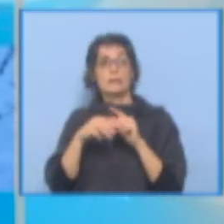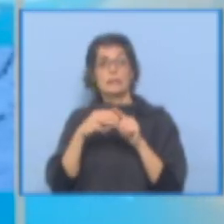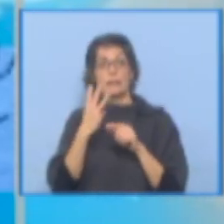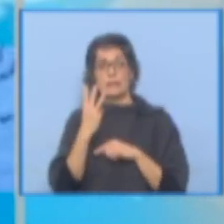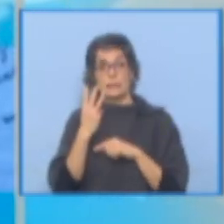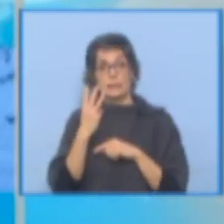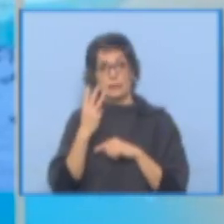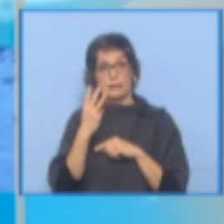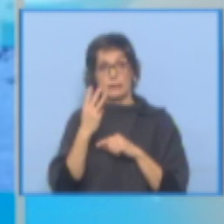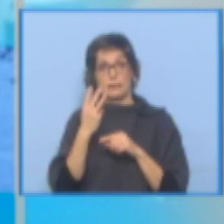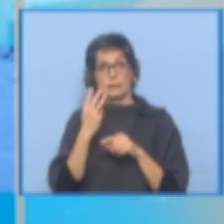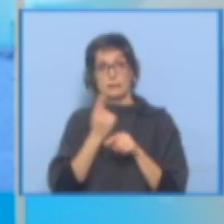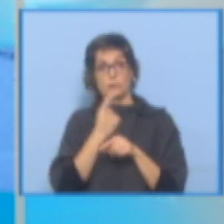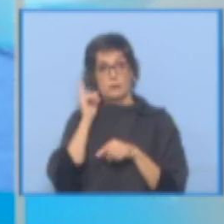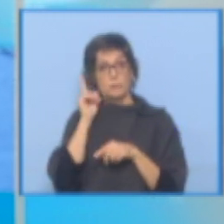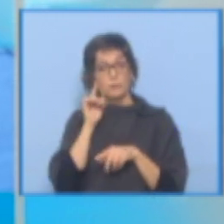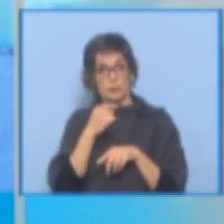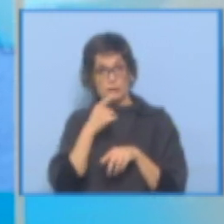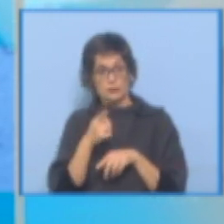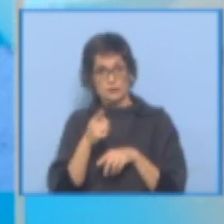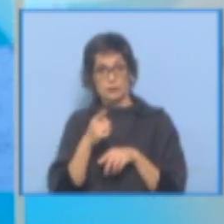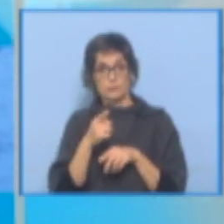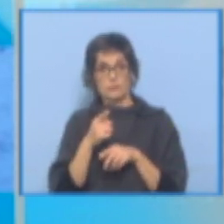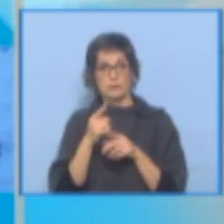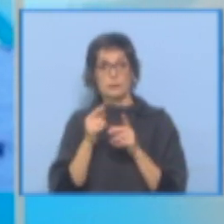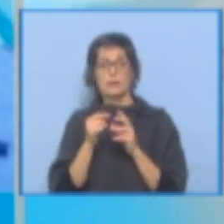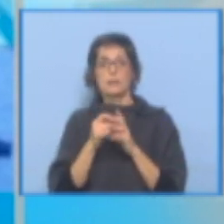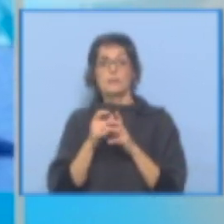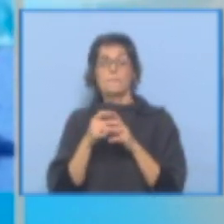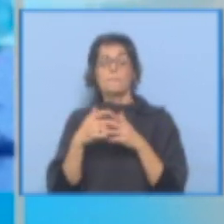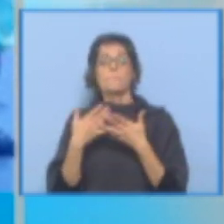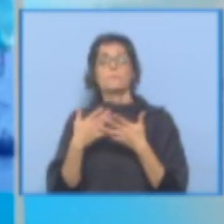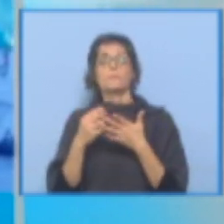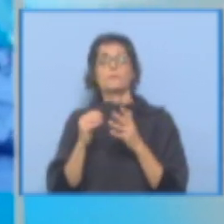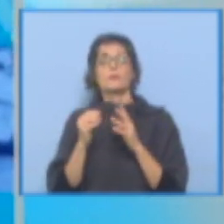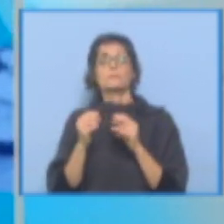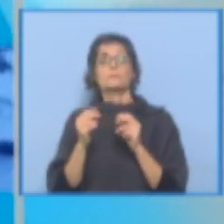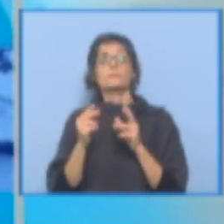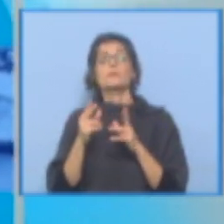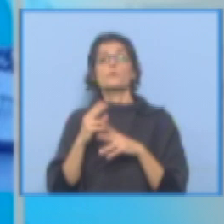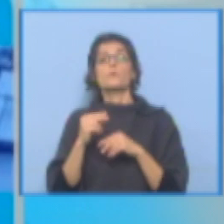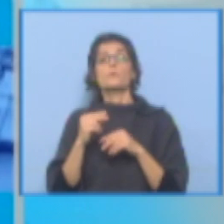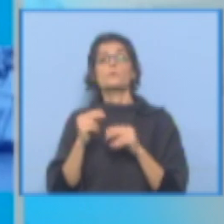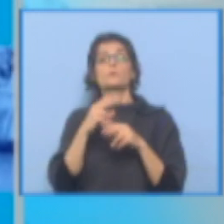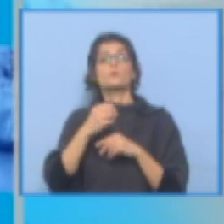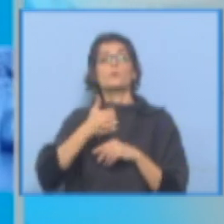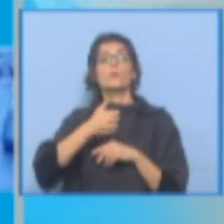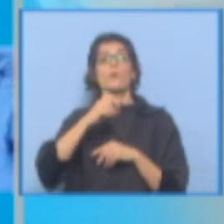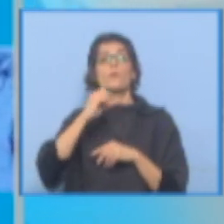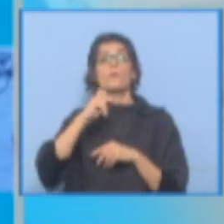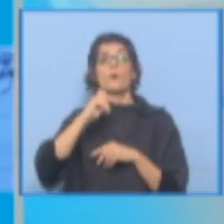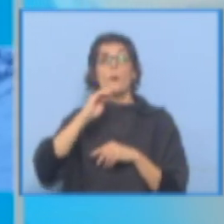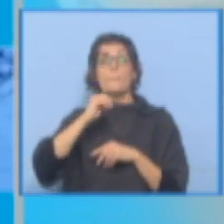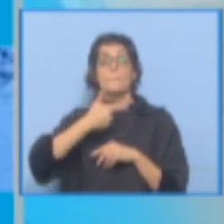advêm positivamente de 3 novos atores da justiça. Ou seja, o novo bastonário da Ordem